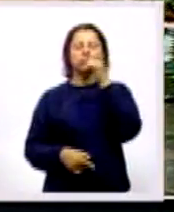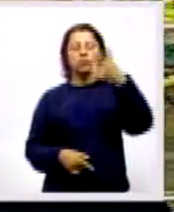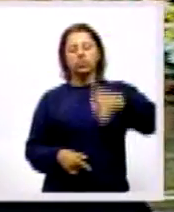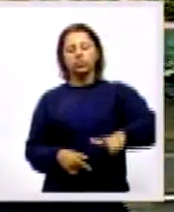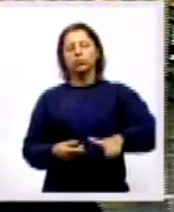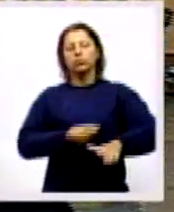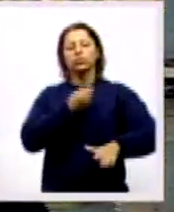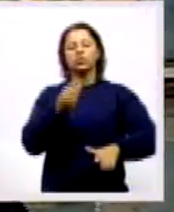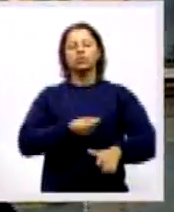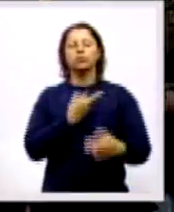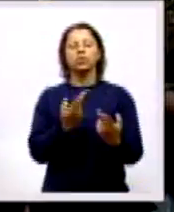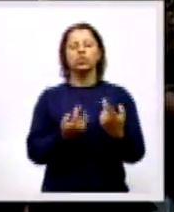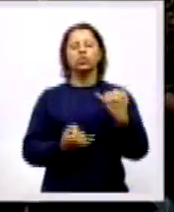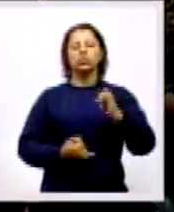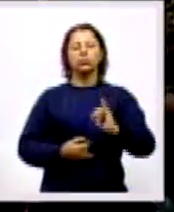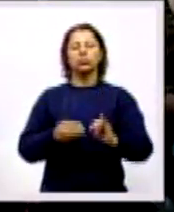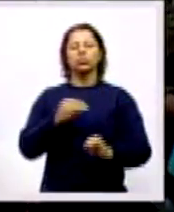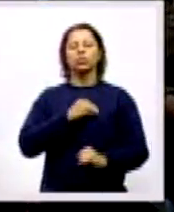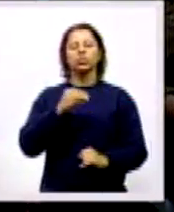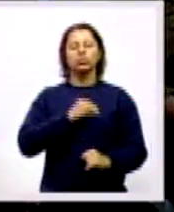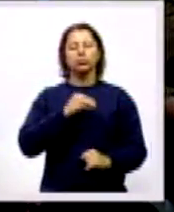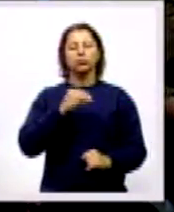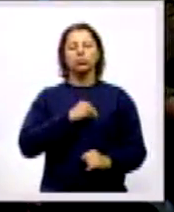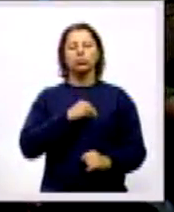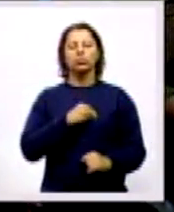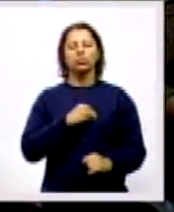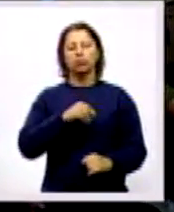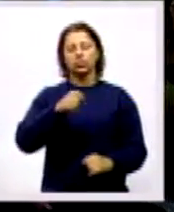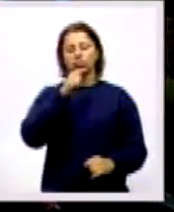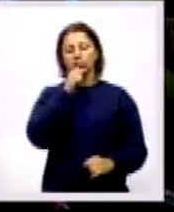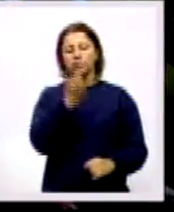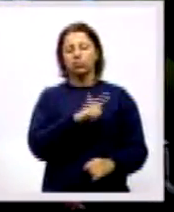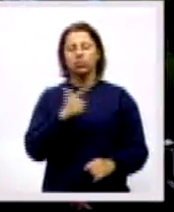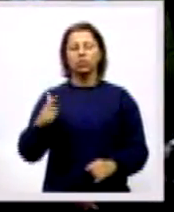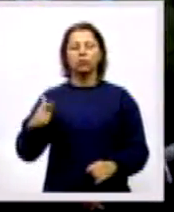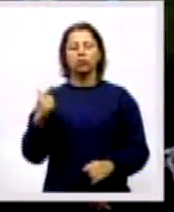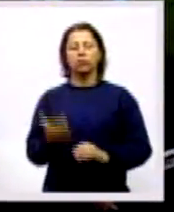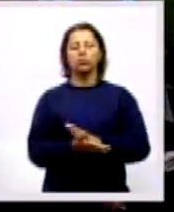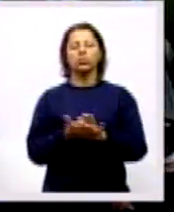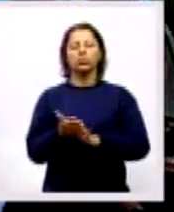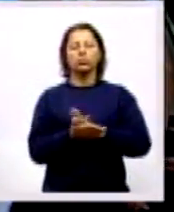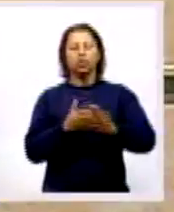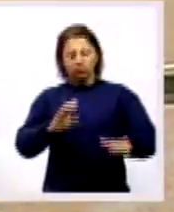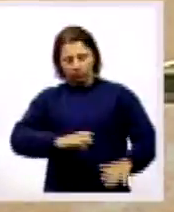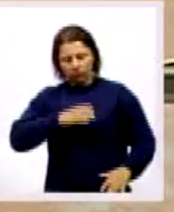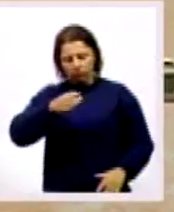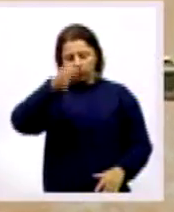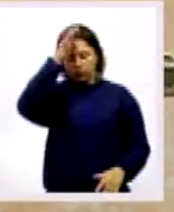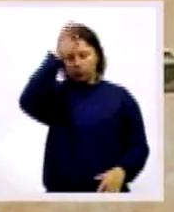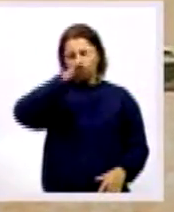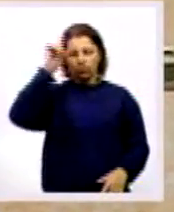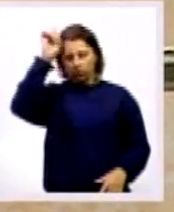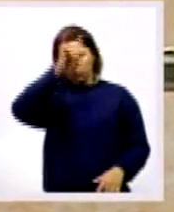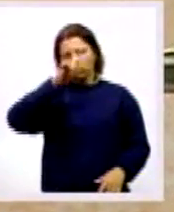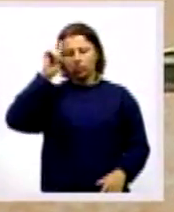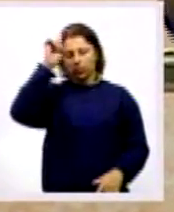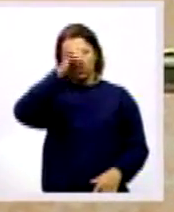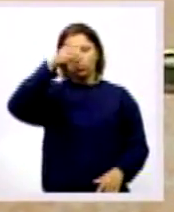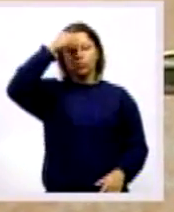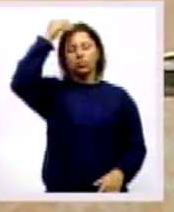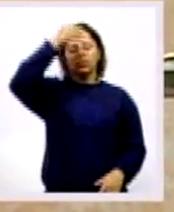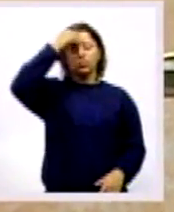continuamos vivendo como se fôssemos pagãos. Ainda não temos a dinâmica do batismo nos motivando a ser